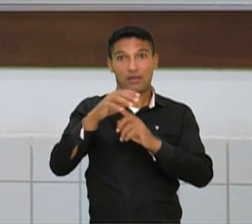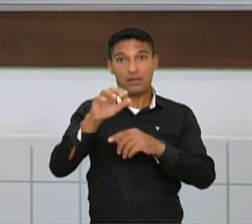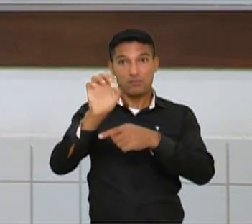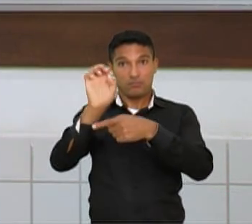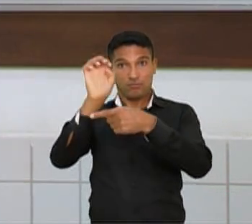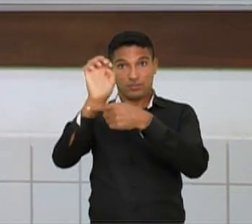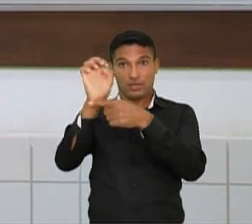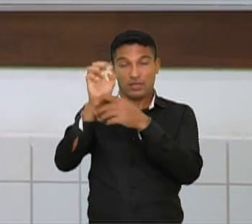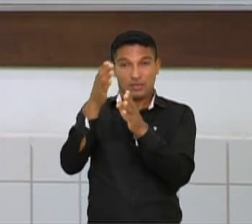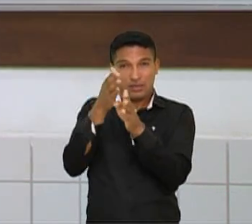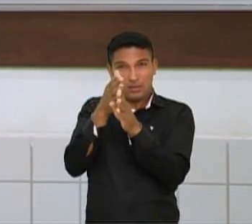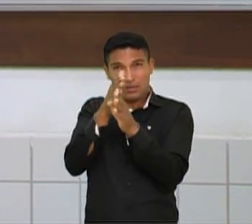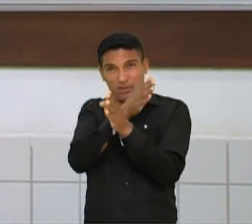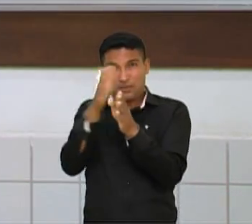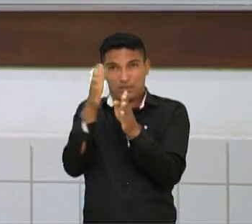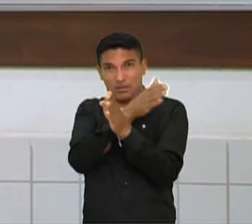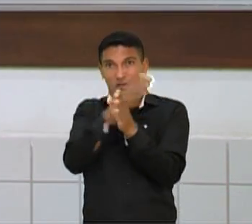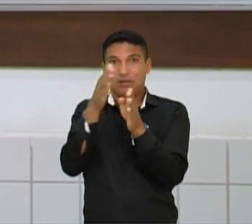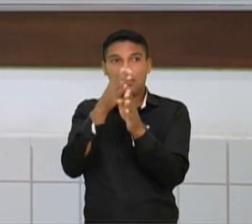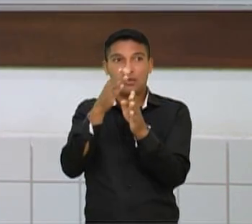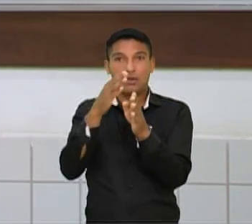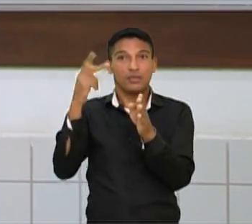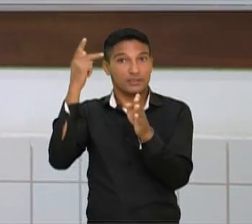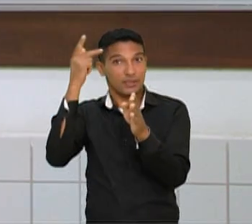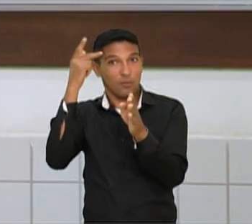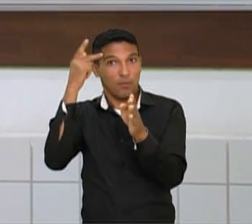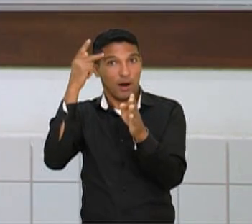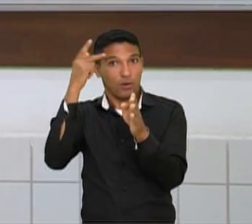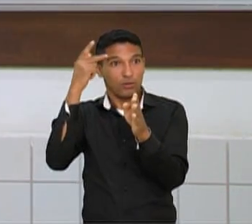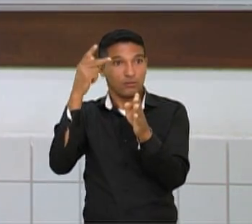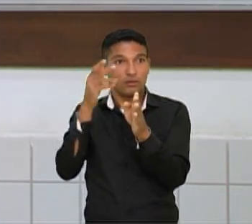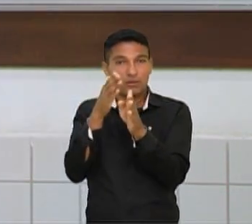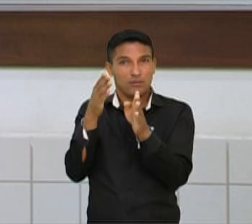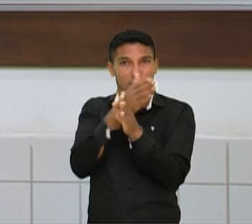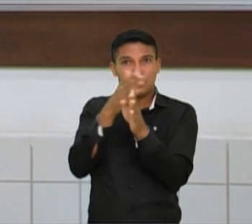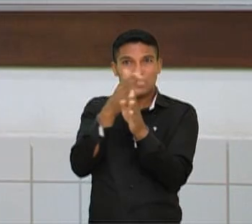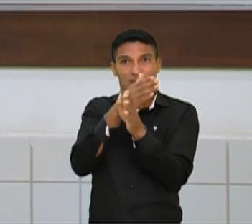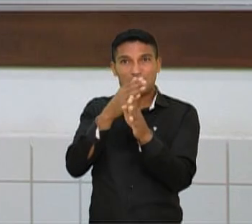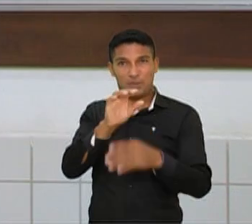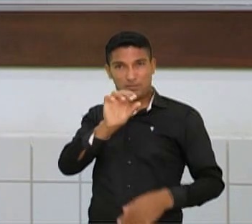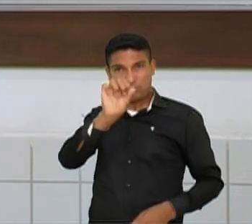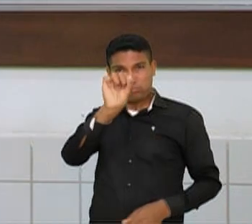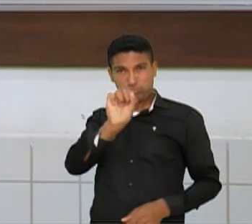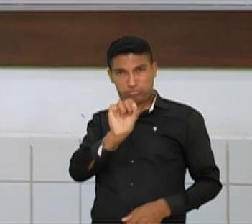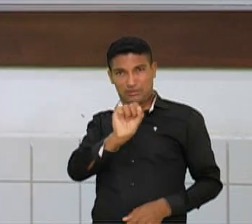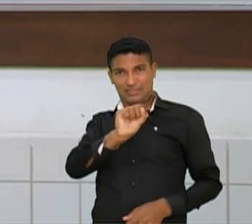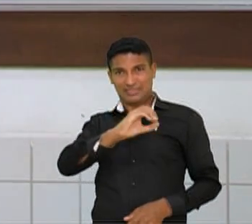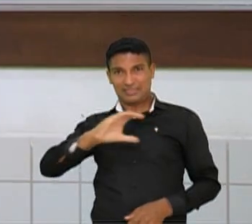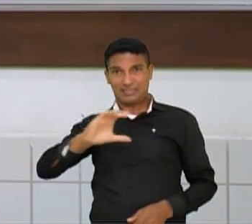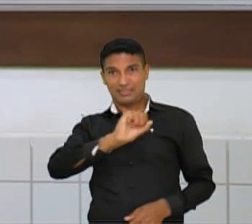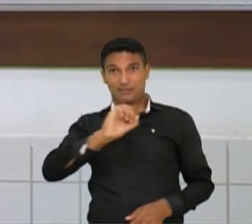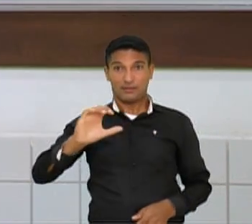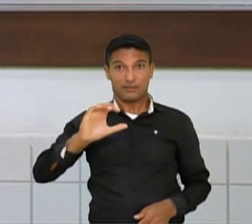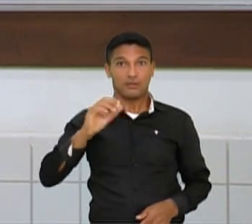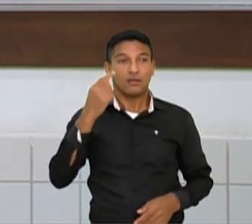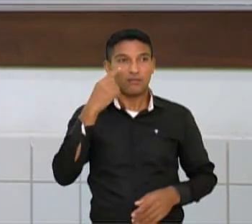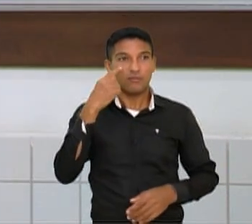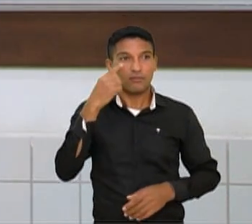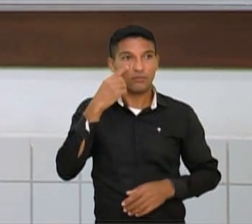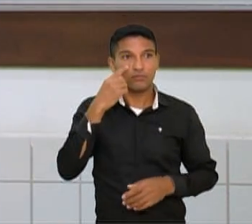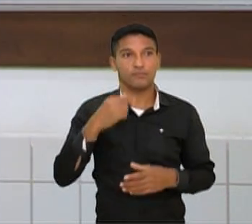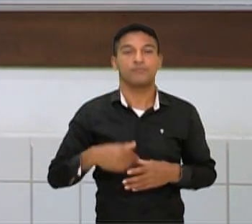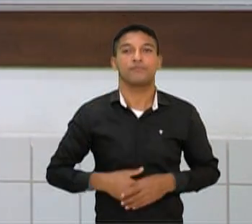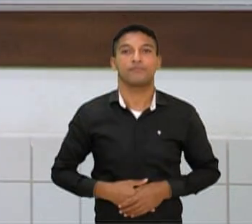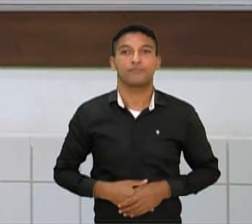essa diferença bem tênue na palavra faz muita diferença no que diz respeito à consolidação da